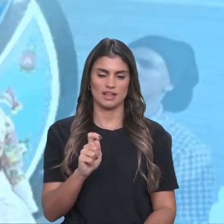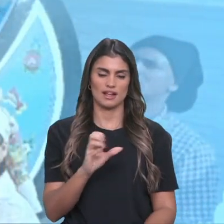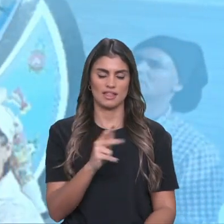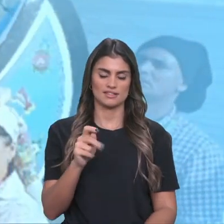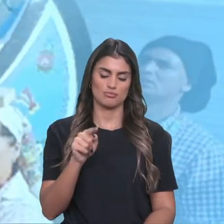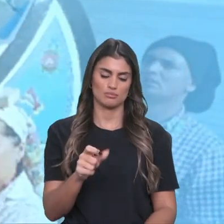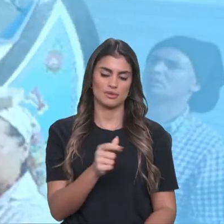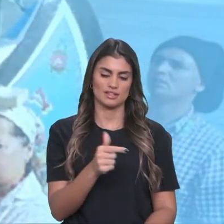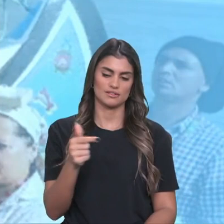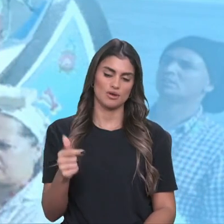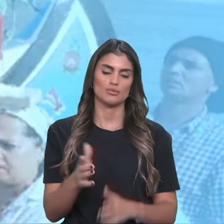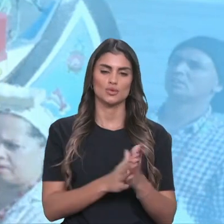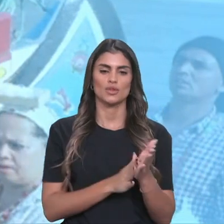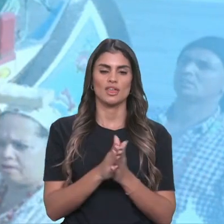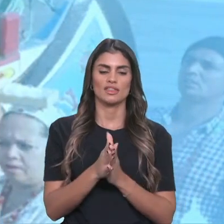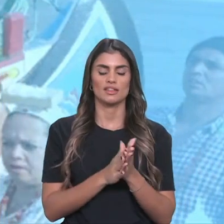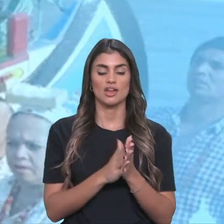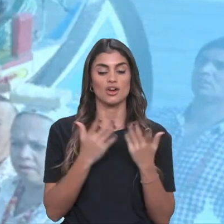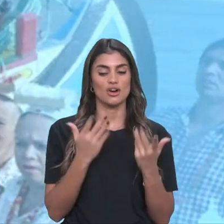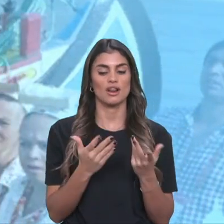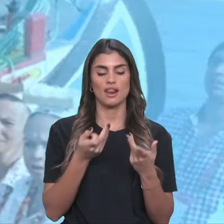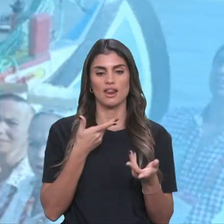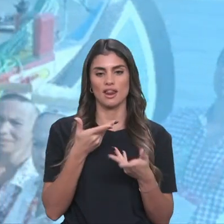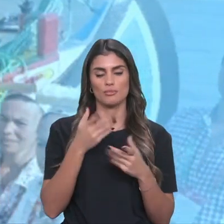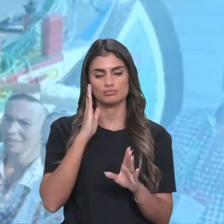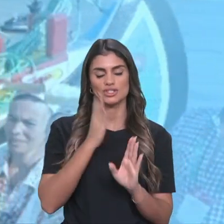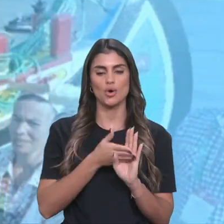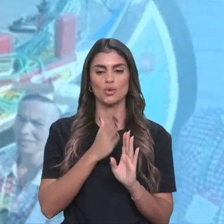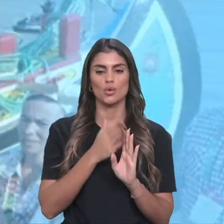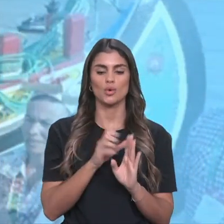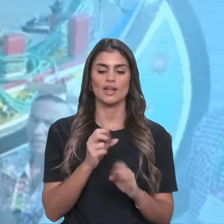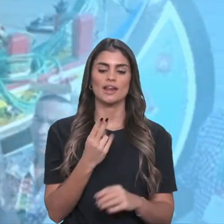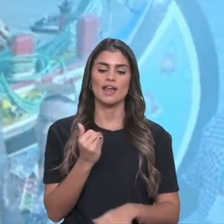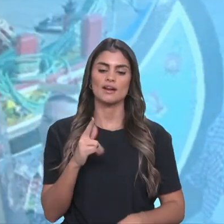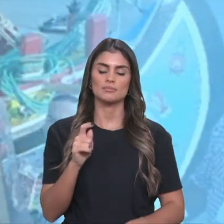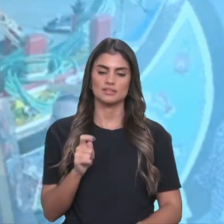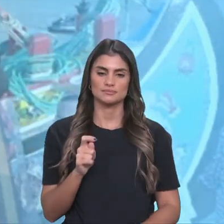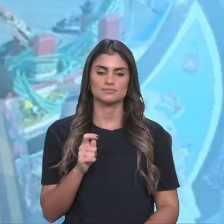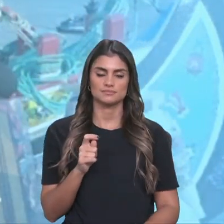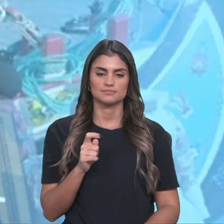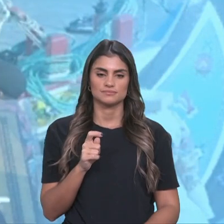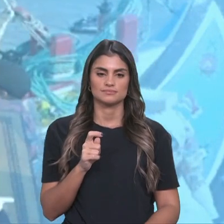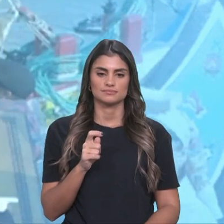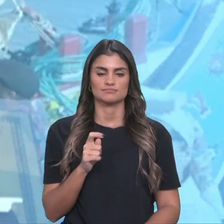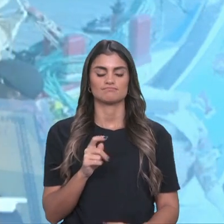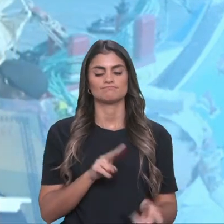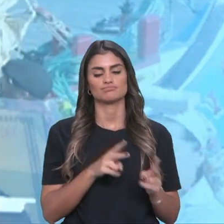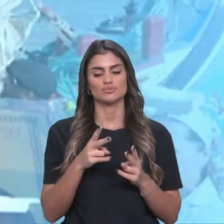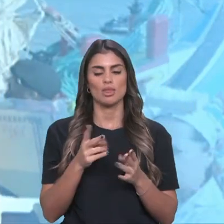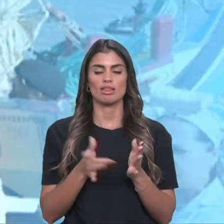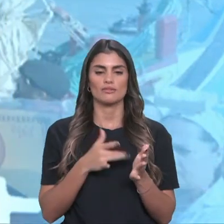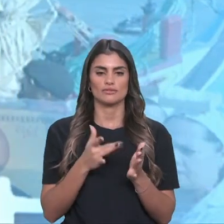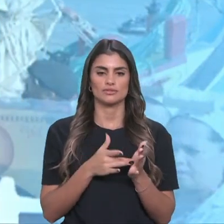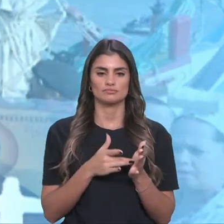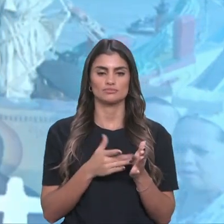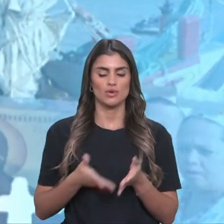agência.eclesia.pt. Agora, a oportunidade para conversar com o psicólogo Guilherme Abreu, que passou a livro um percurso